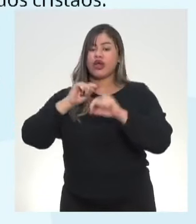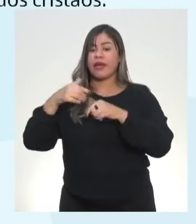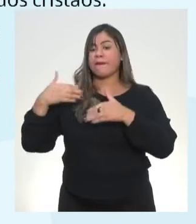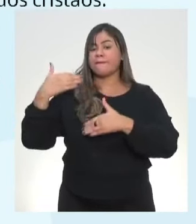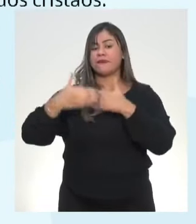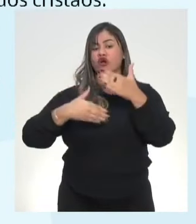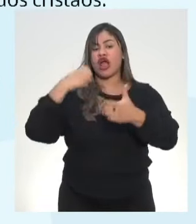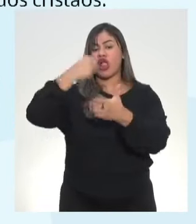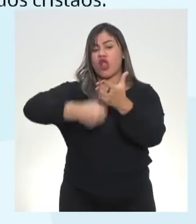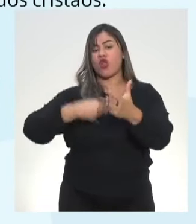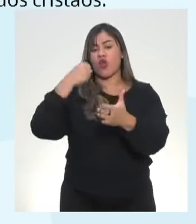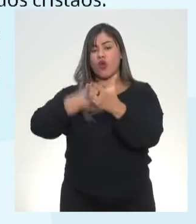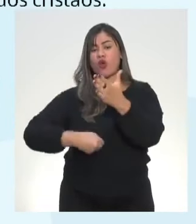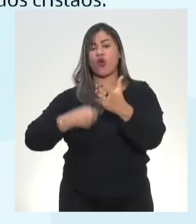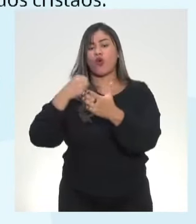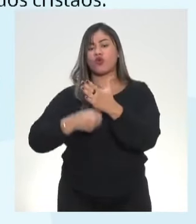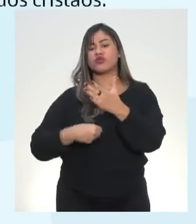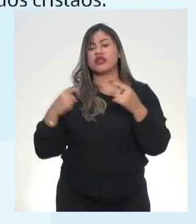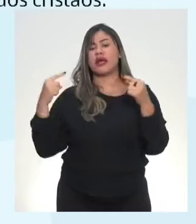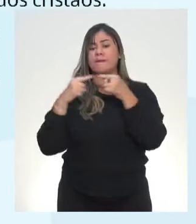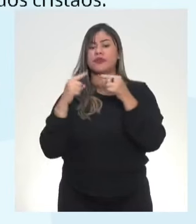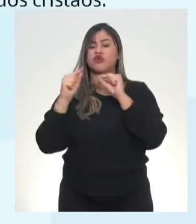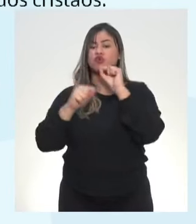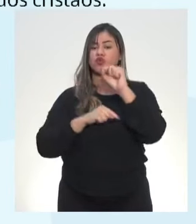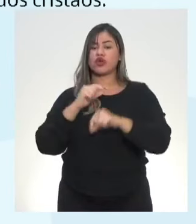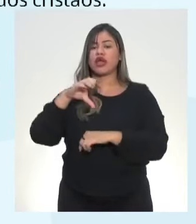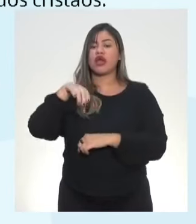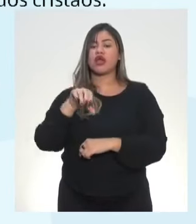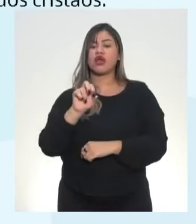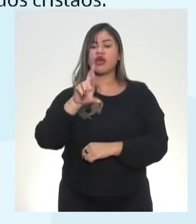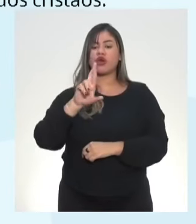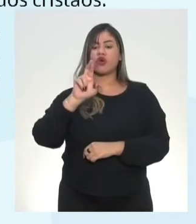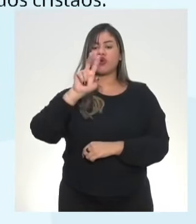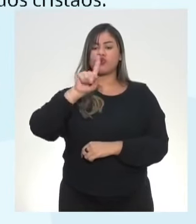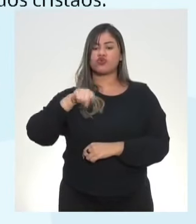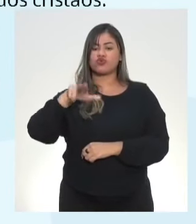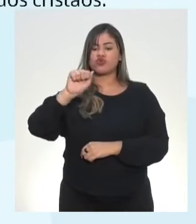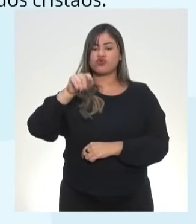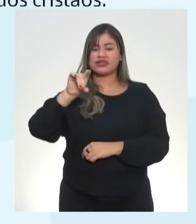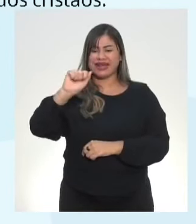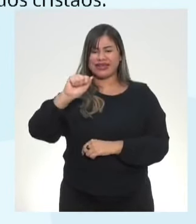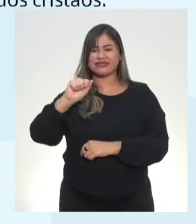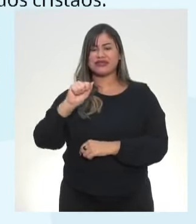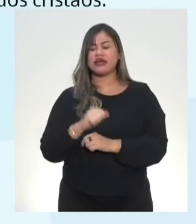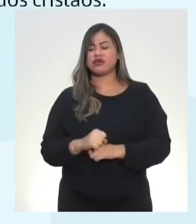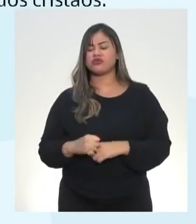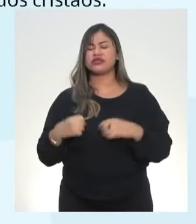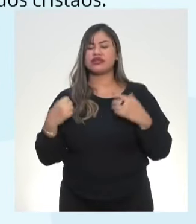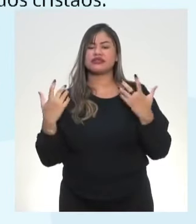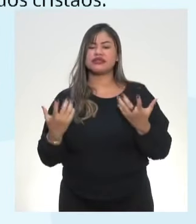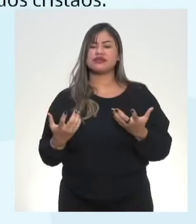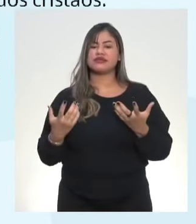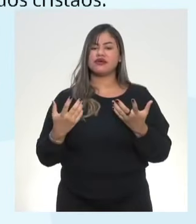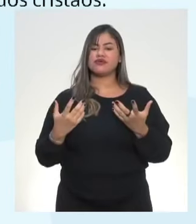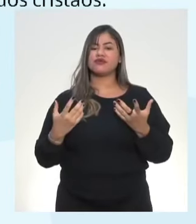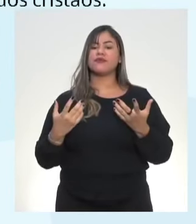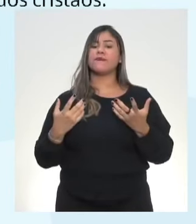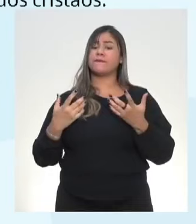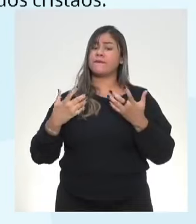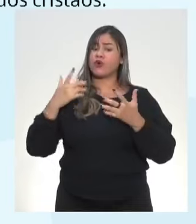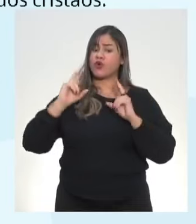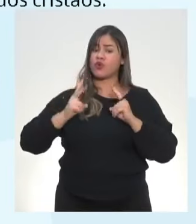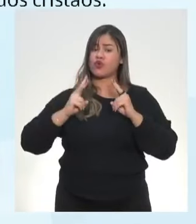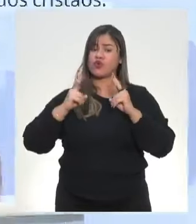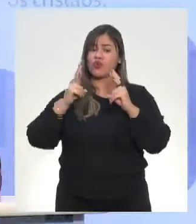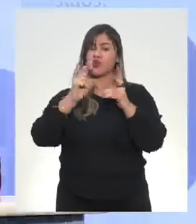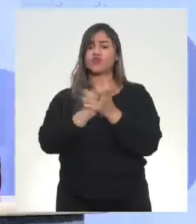processo de lutas considerados por alguns como uma continuidade das cruzadas. É por isso, pessoal, do nome Reconquista.